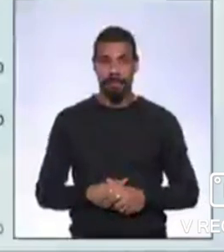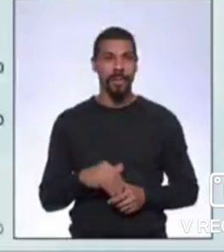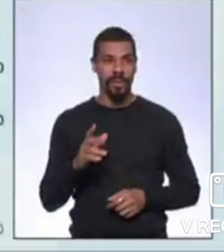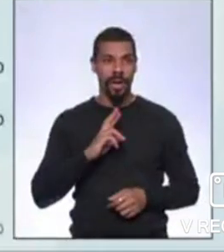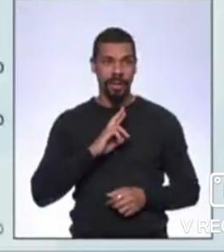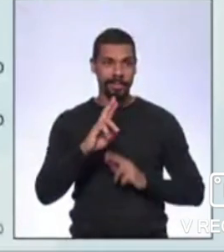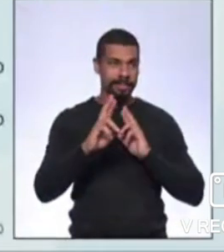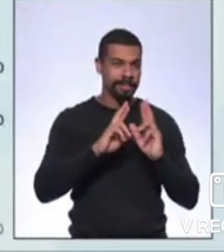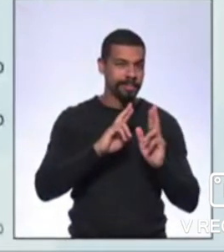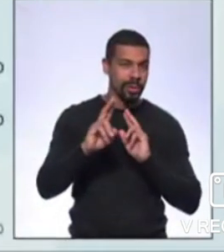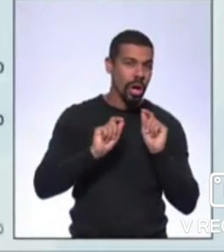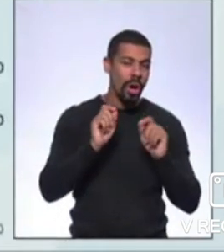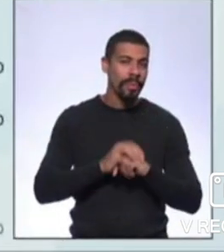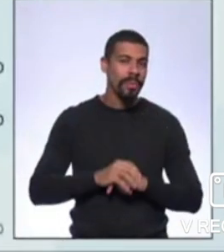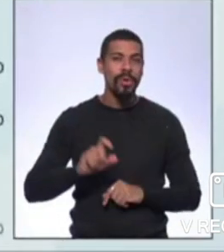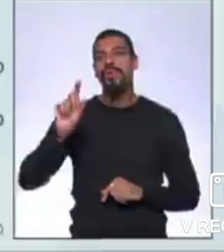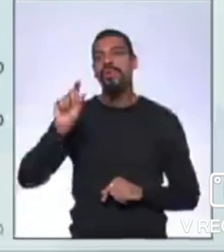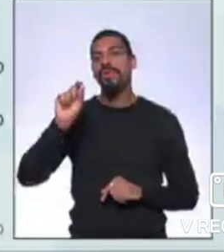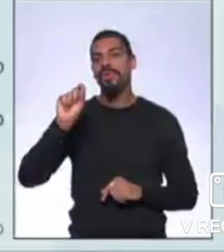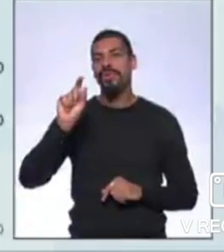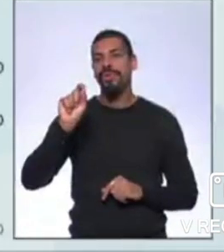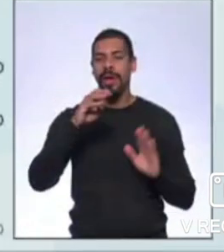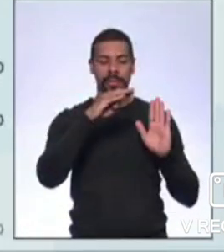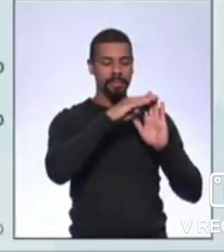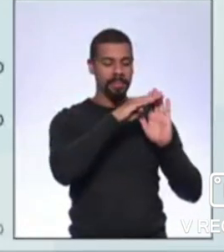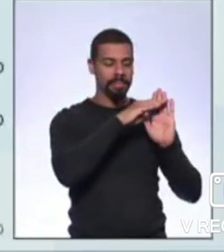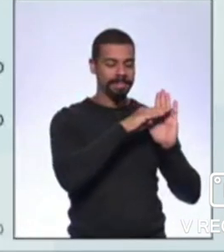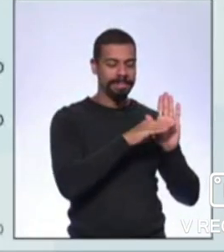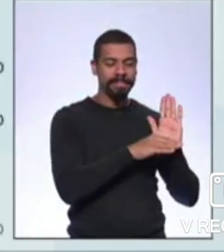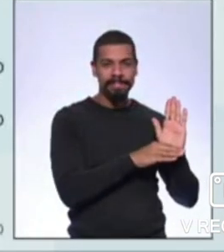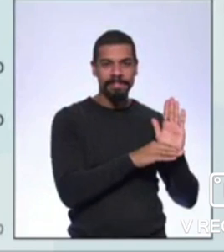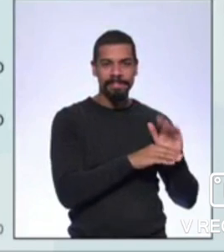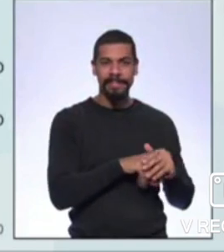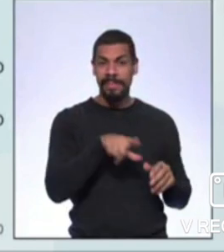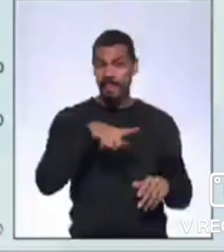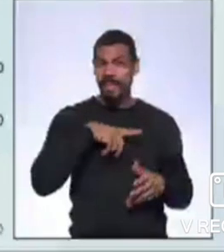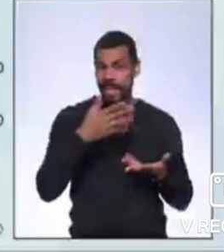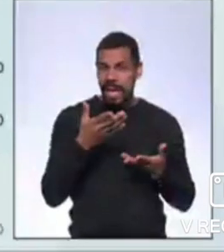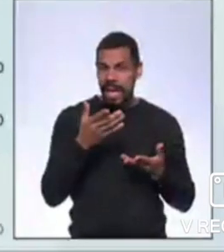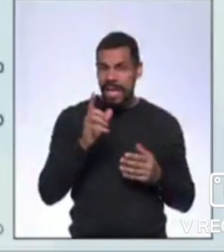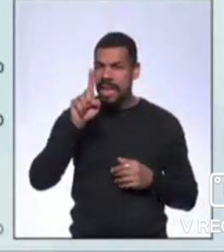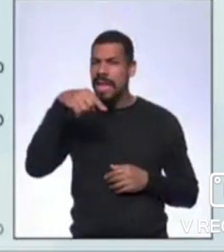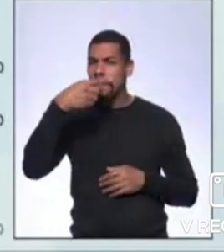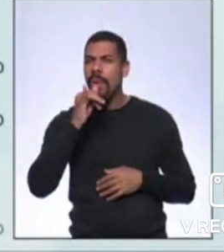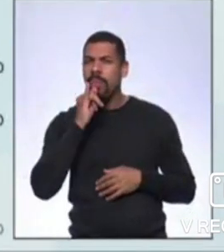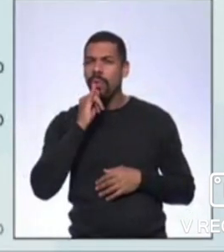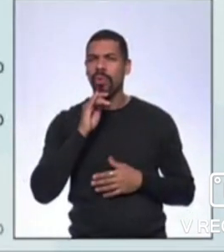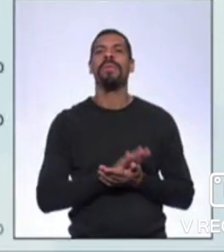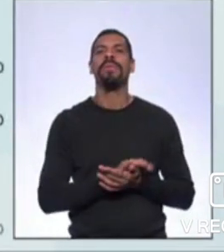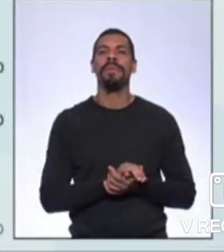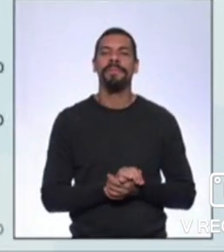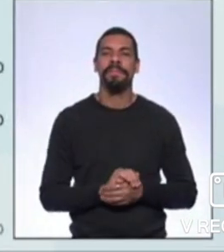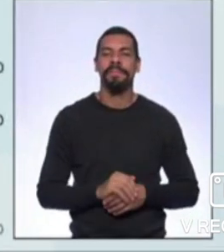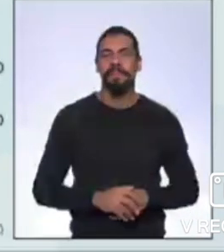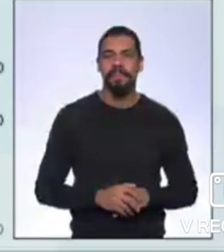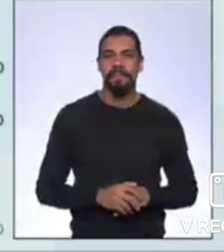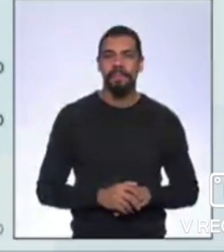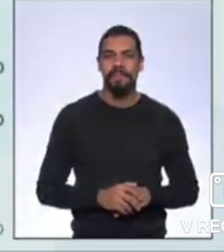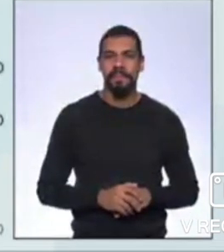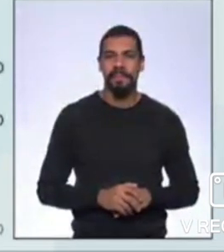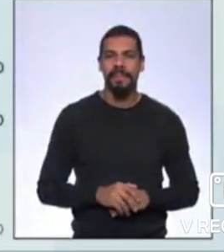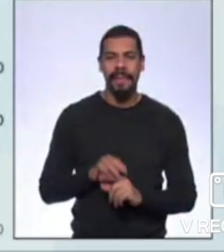aí, que são os 10 mandamentos, tá? Então, quem quiser, depois pega lá